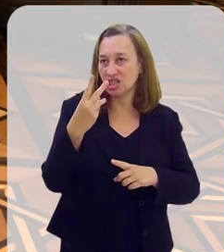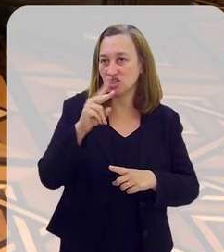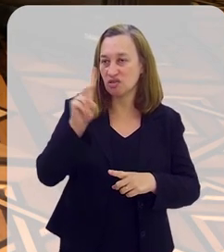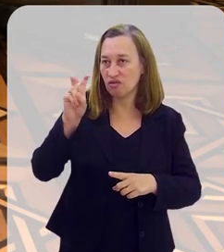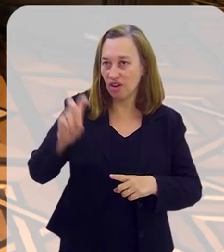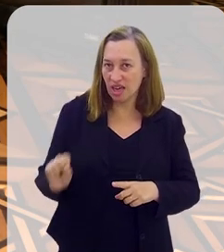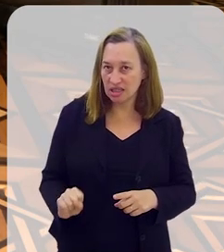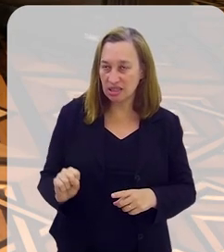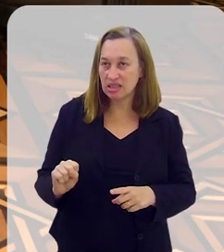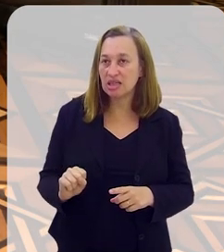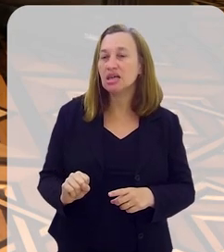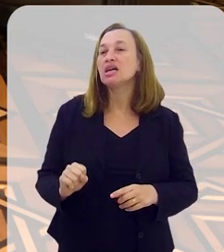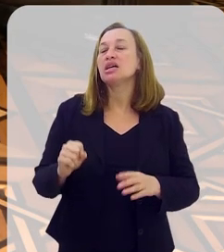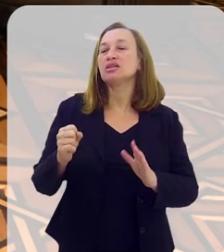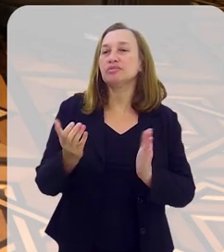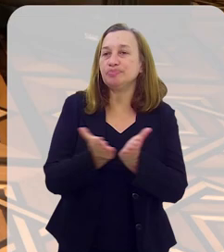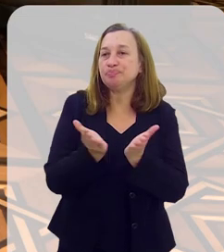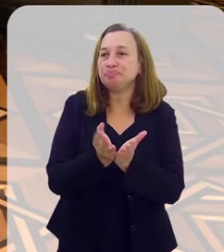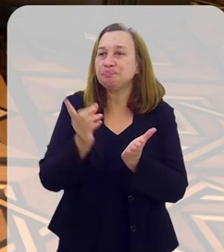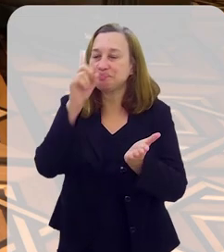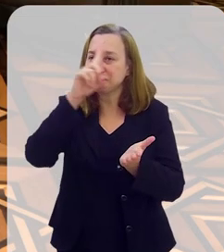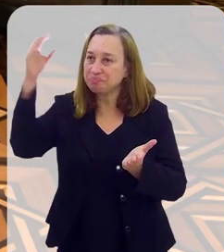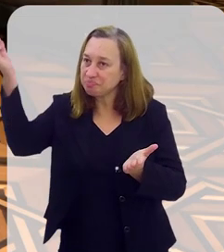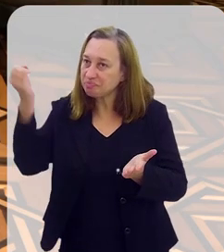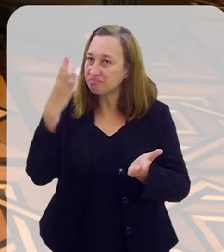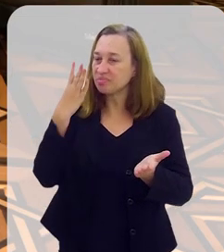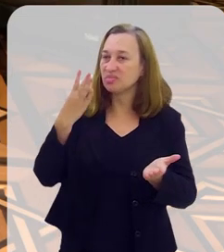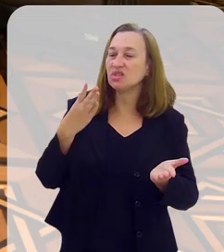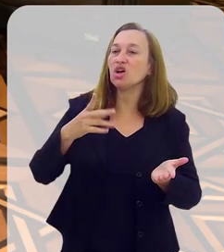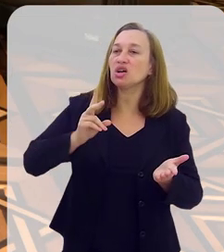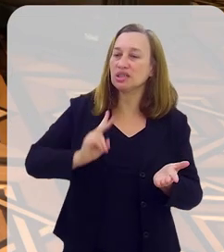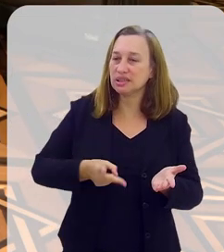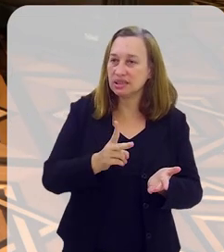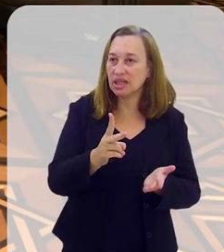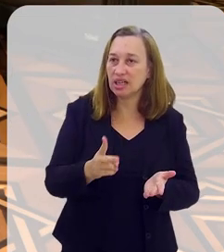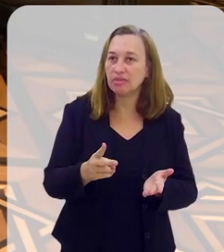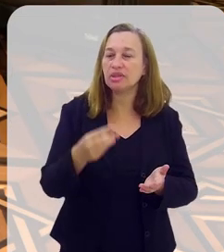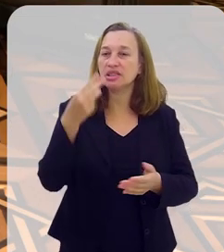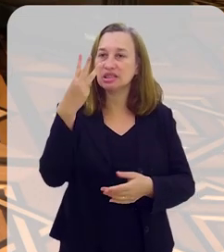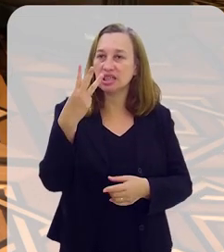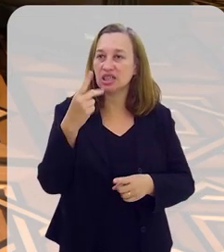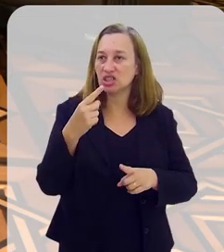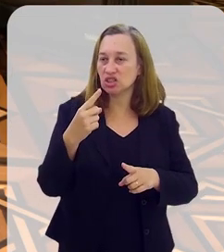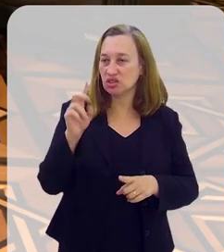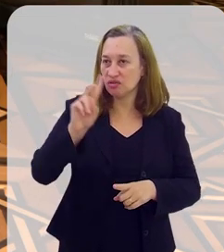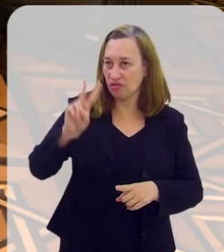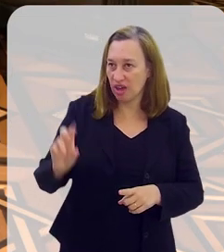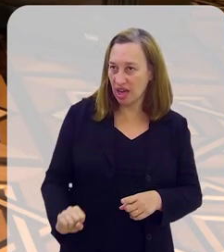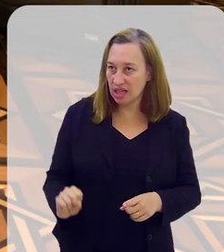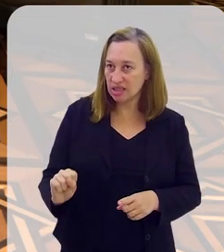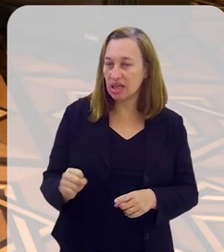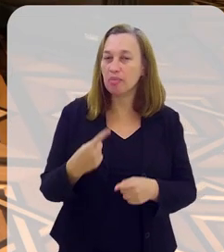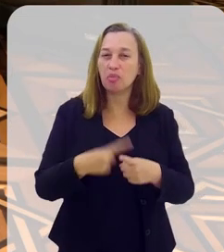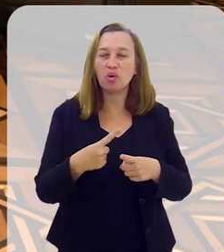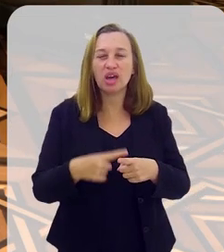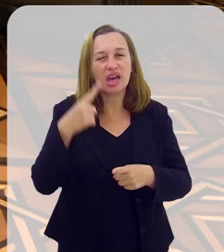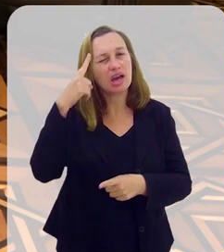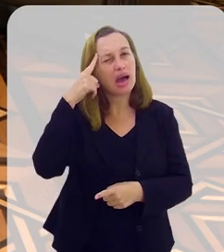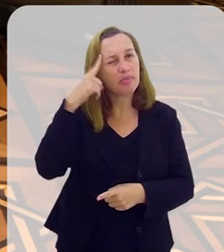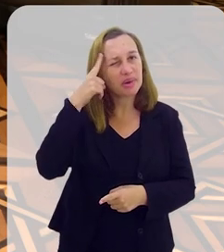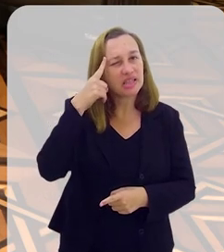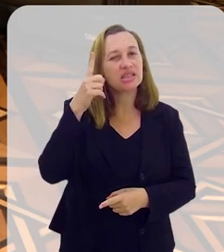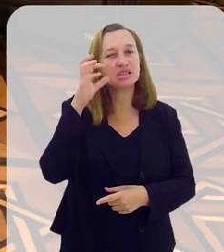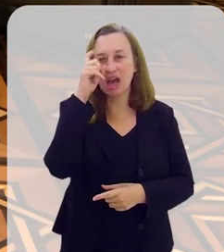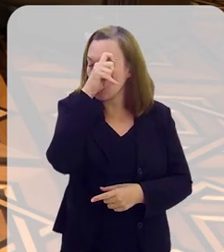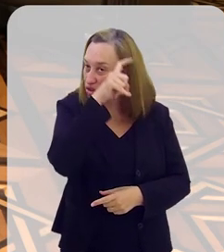vezes e a Bíblia nos revela não é que toda vez que o senhor fala três vezes com perverso é porque a cabeça do cara tá